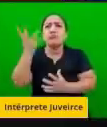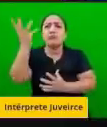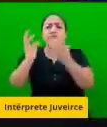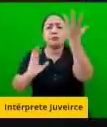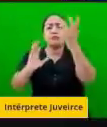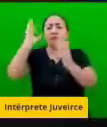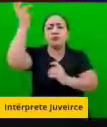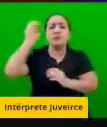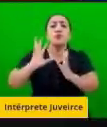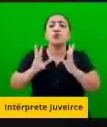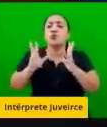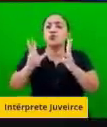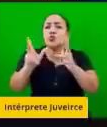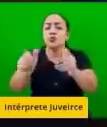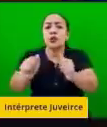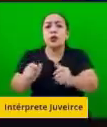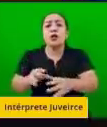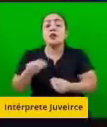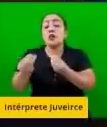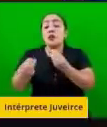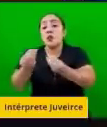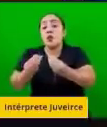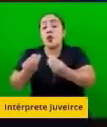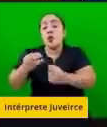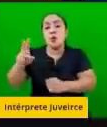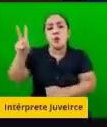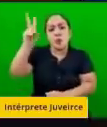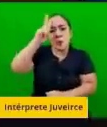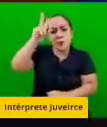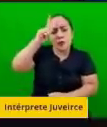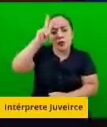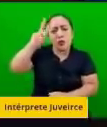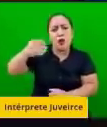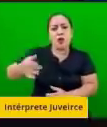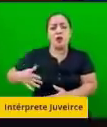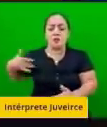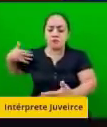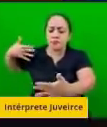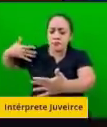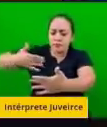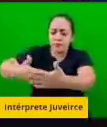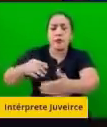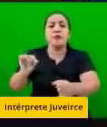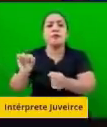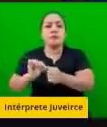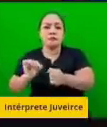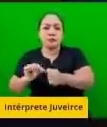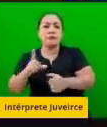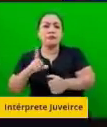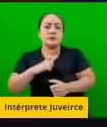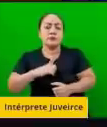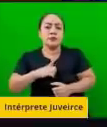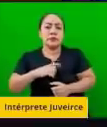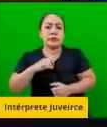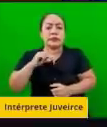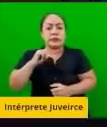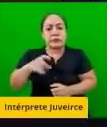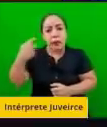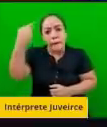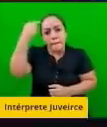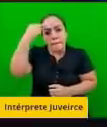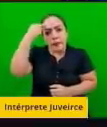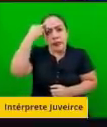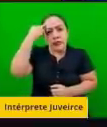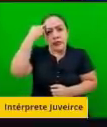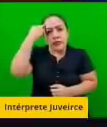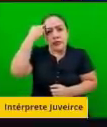conteúdos históricos eles se articulam com a fonte em estudo, né? Sendo pensada essa fonte como parte do aluno,